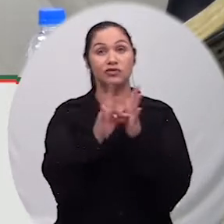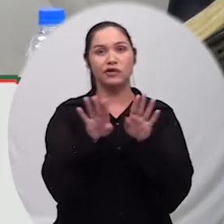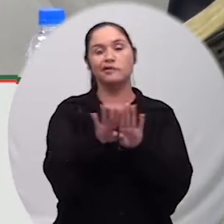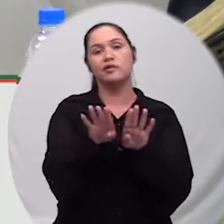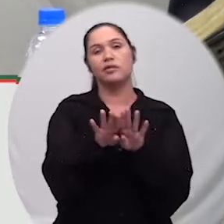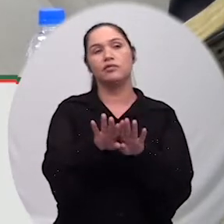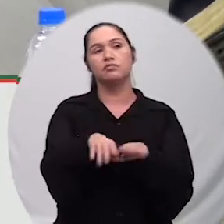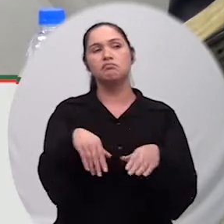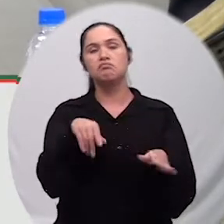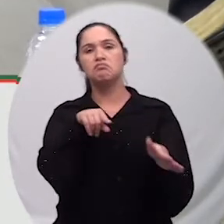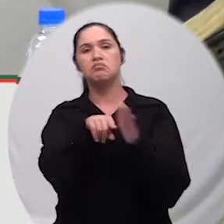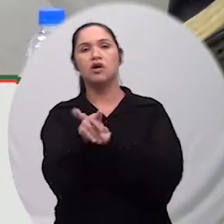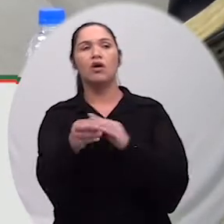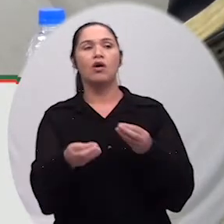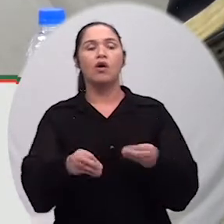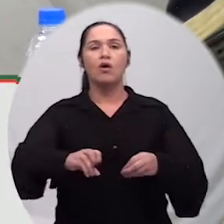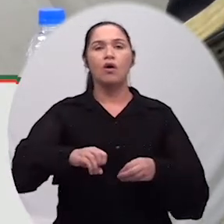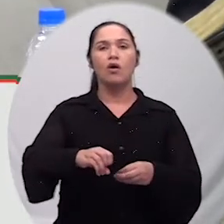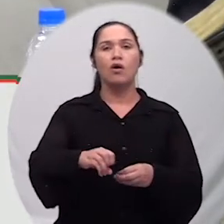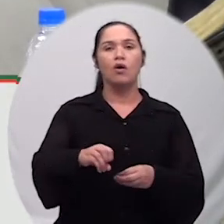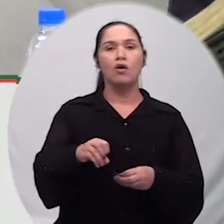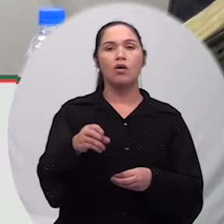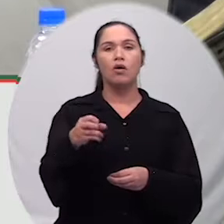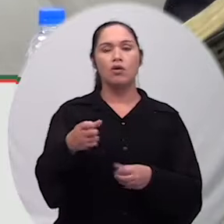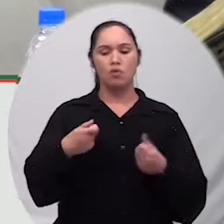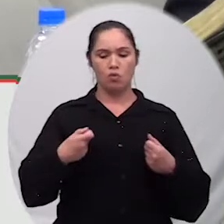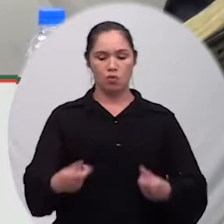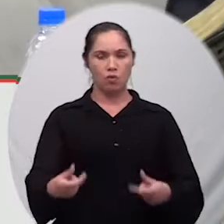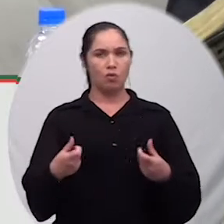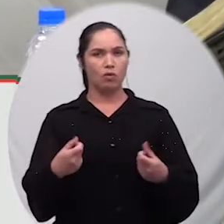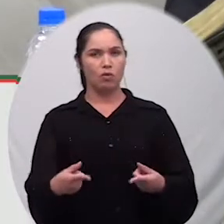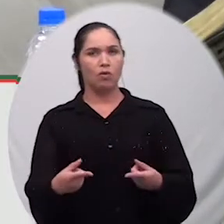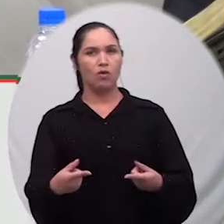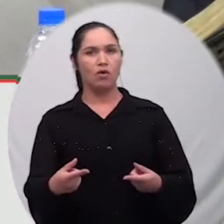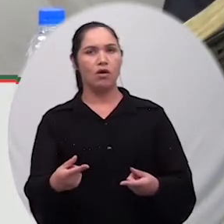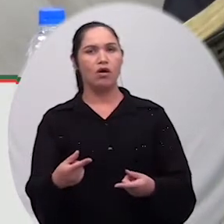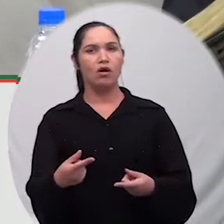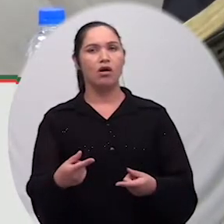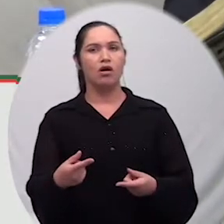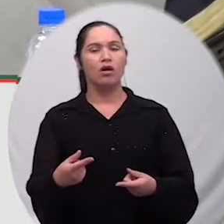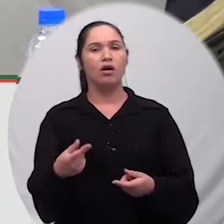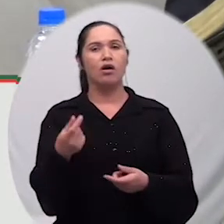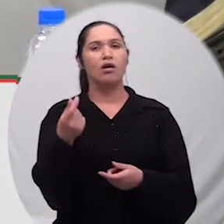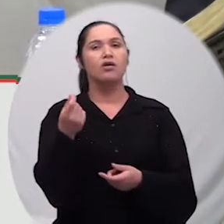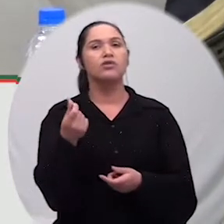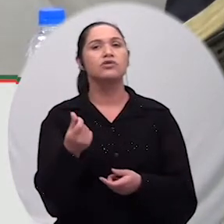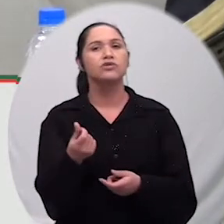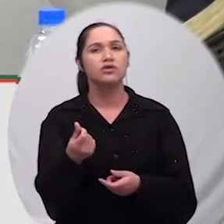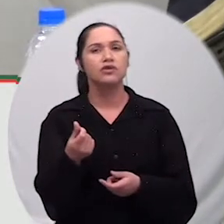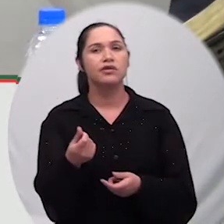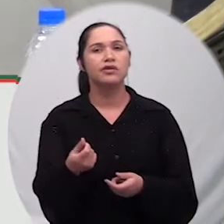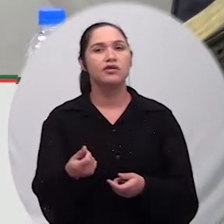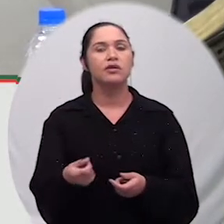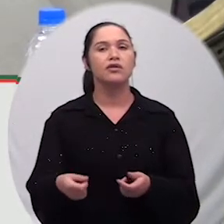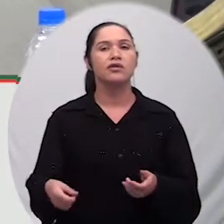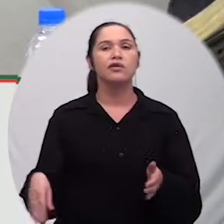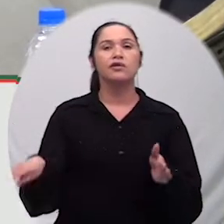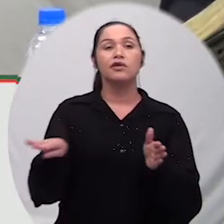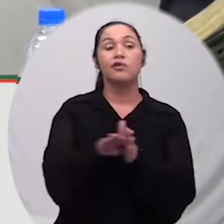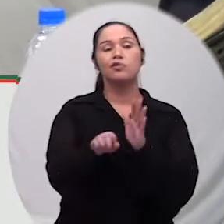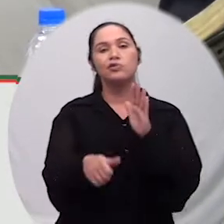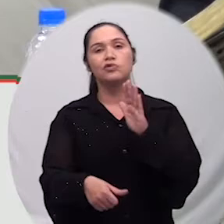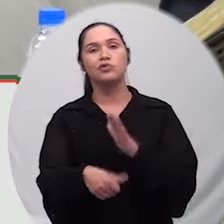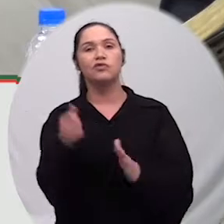Quanto foi gasto, quanto foi realizada a última campanha de pintura de sinalização horizontal e quais regiões da cidade